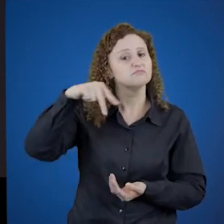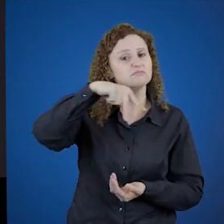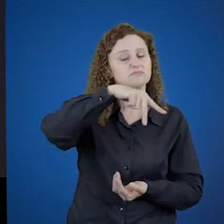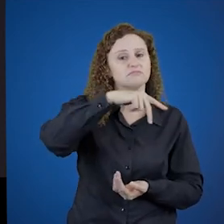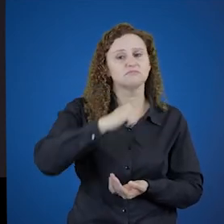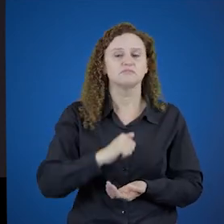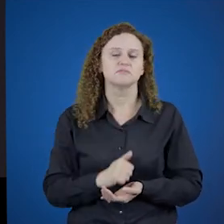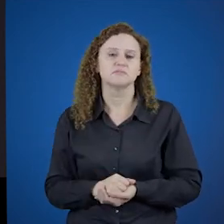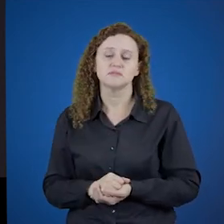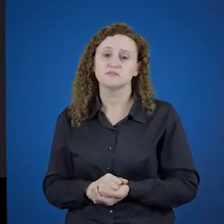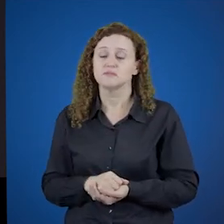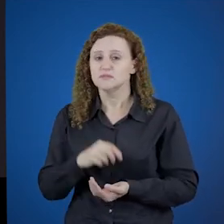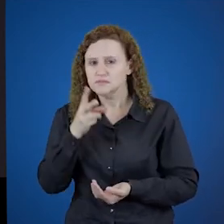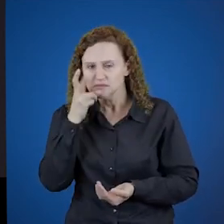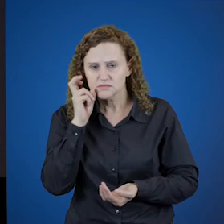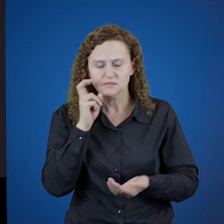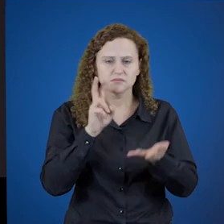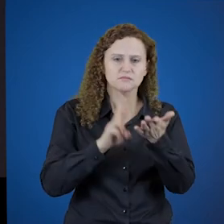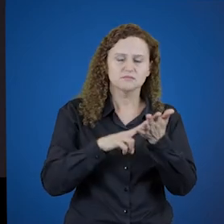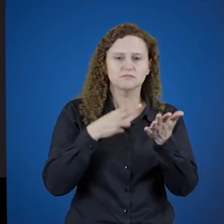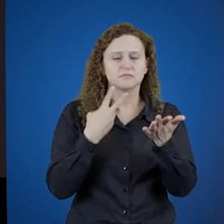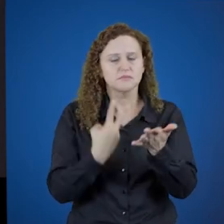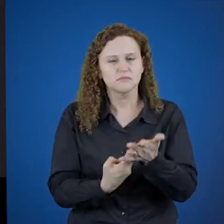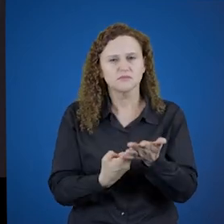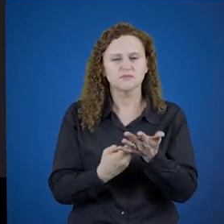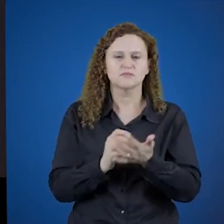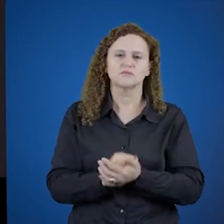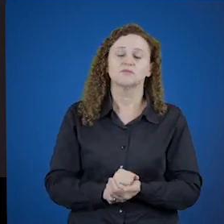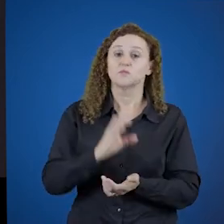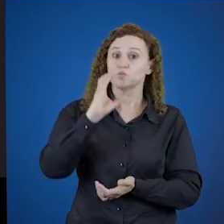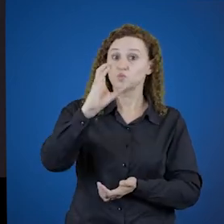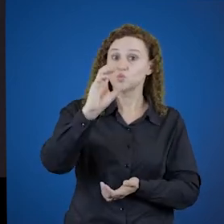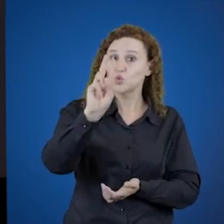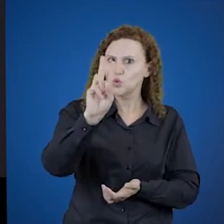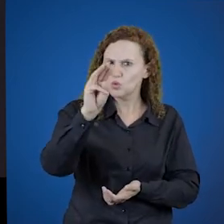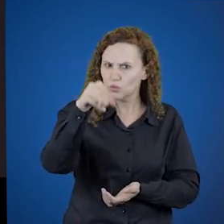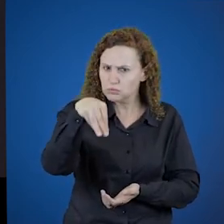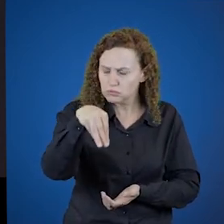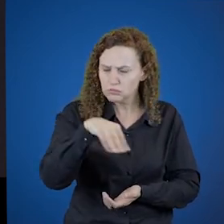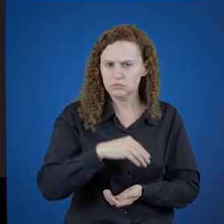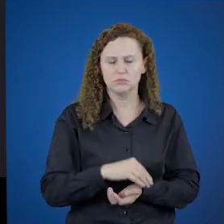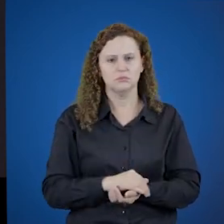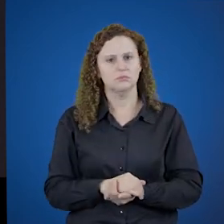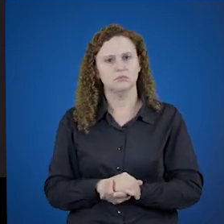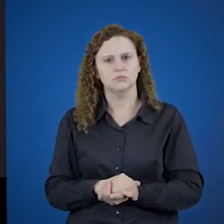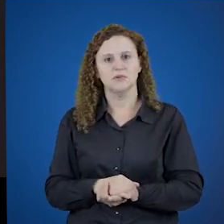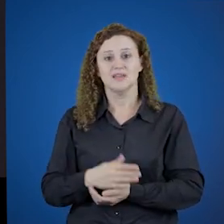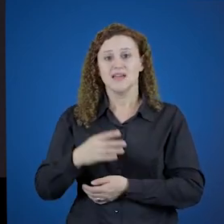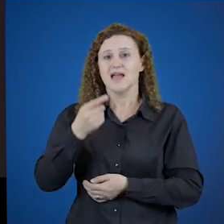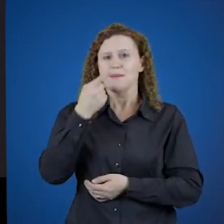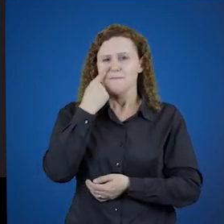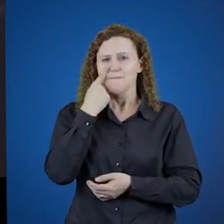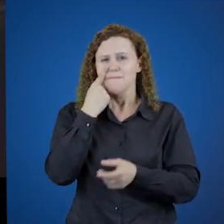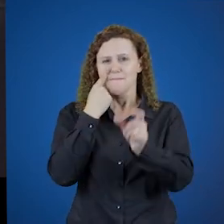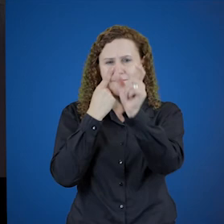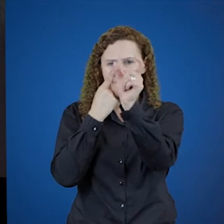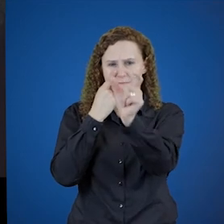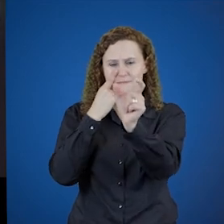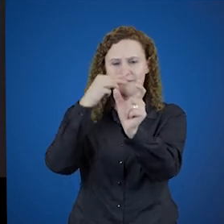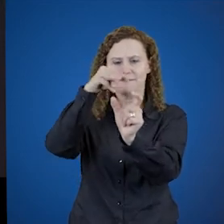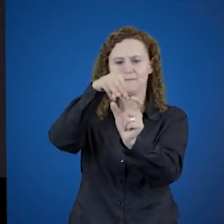mulucun a preposição Você traduz por um como o minha